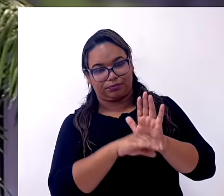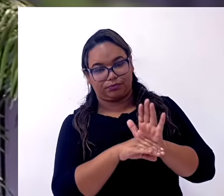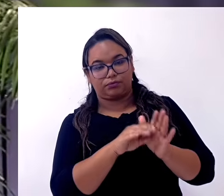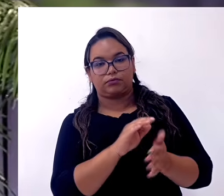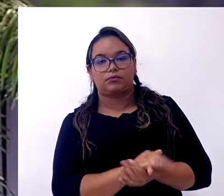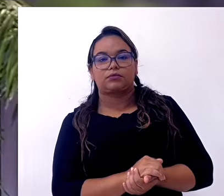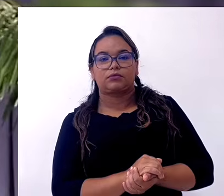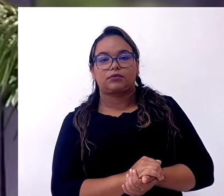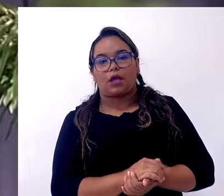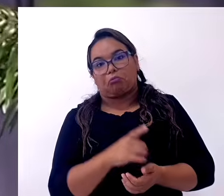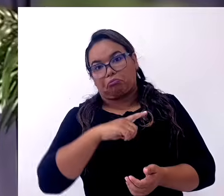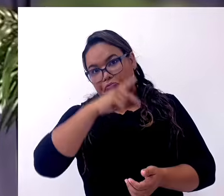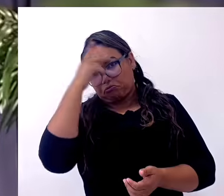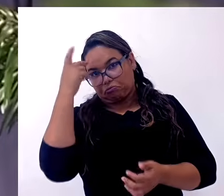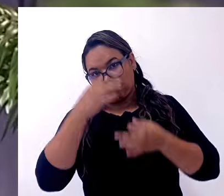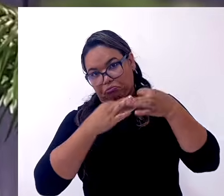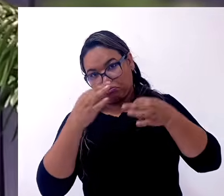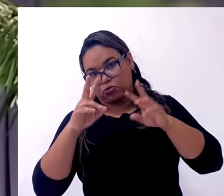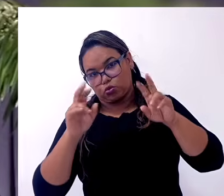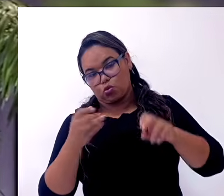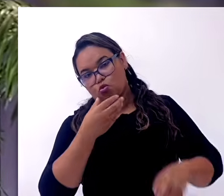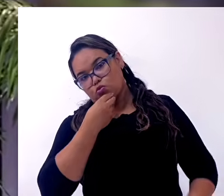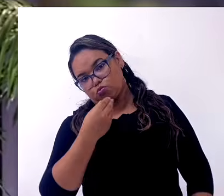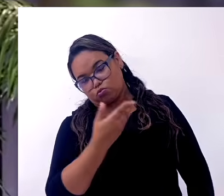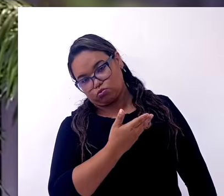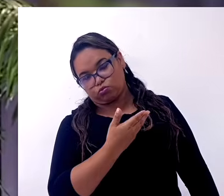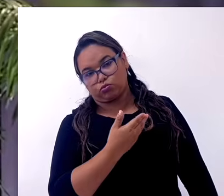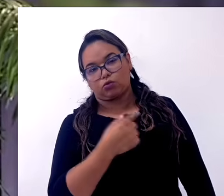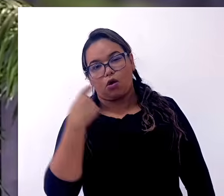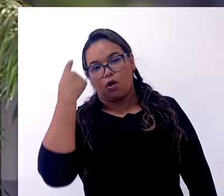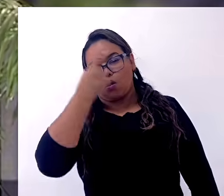vez que poderia ser um dublê.